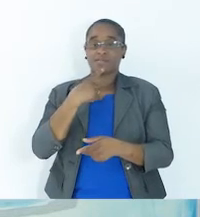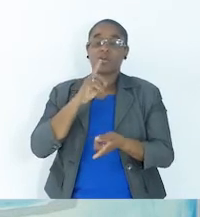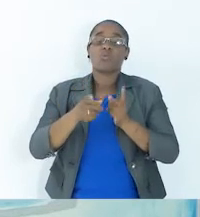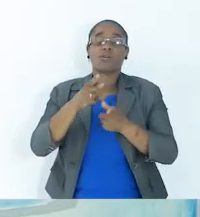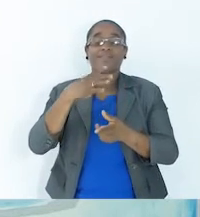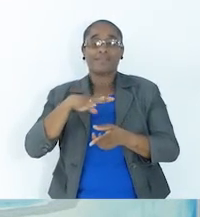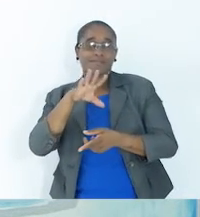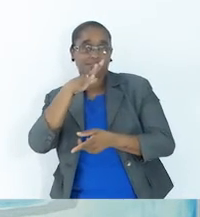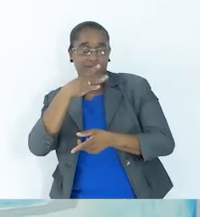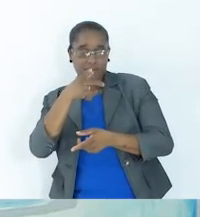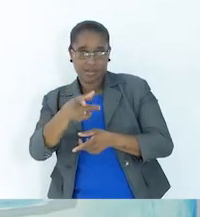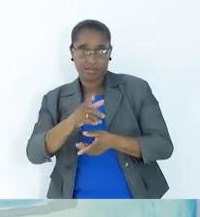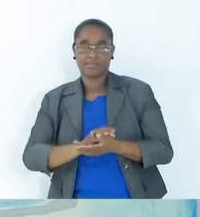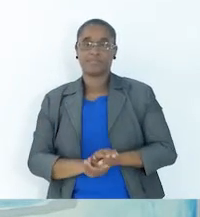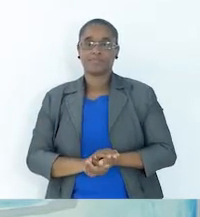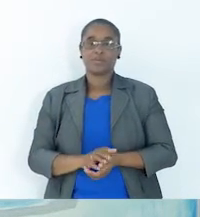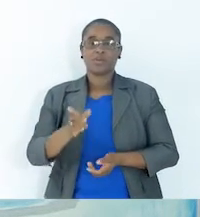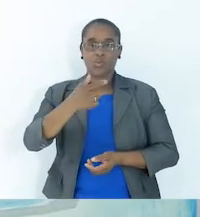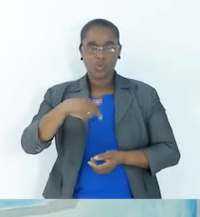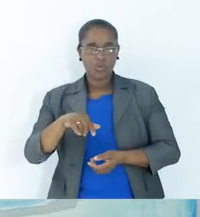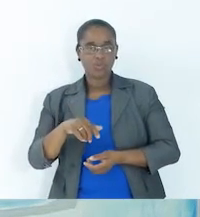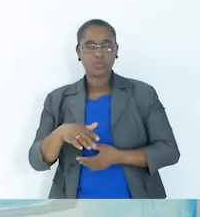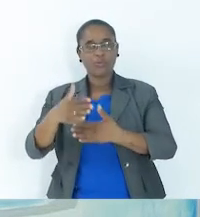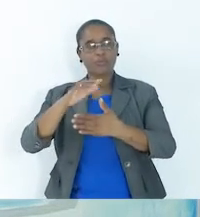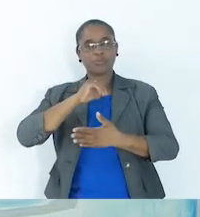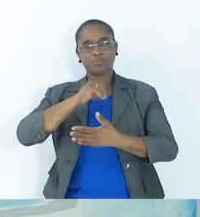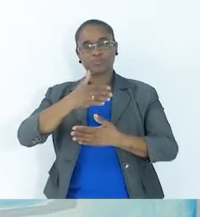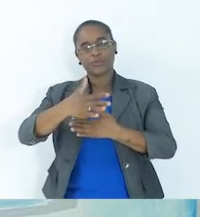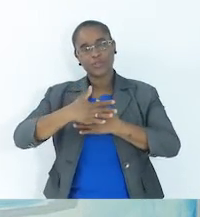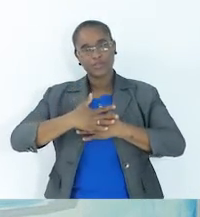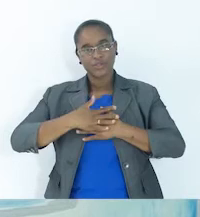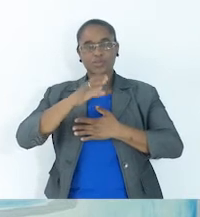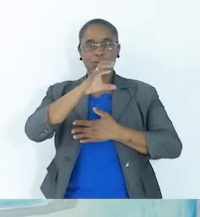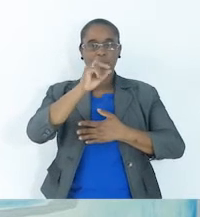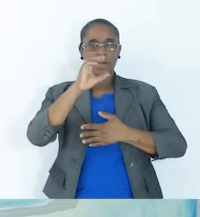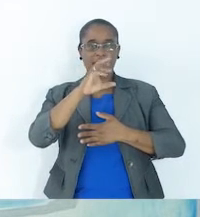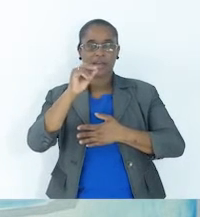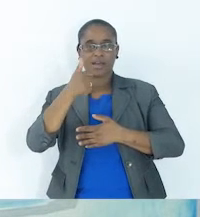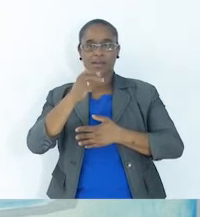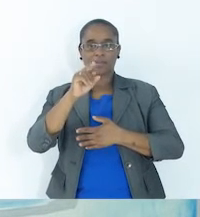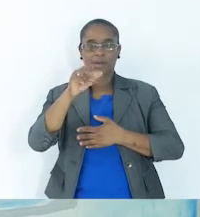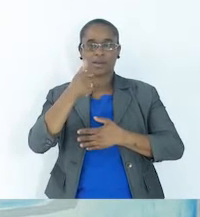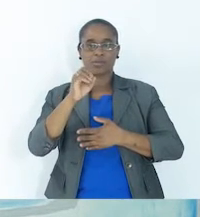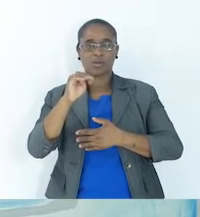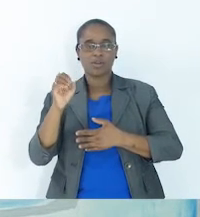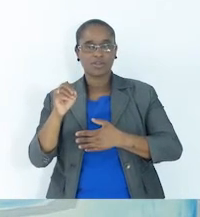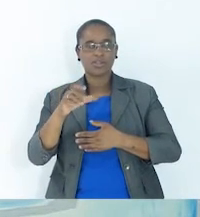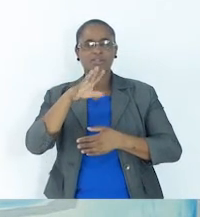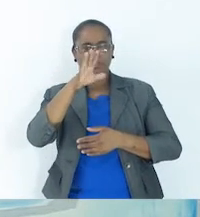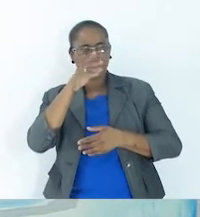dizer. O nosso falecido Cacá Barbosa dizia sempre aos alunos, o poeta é um